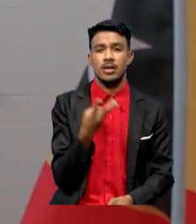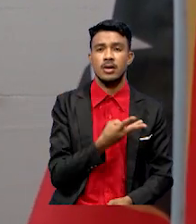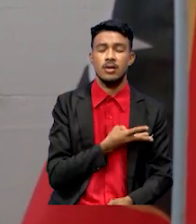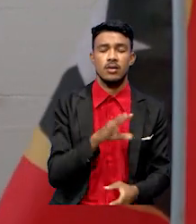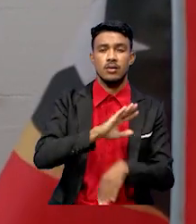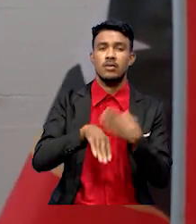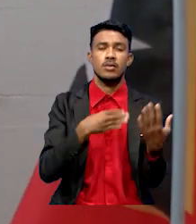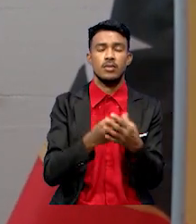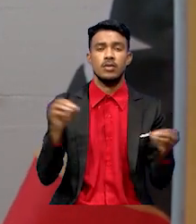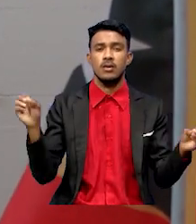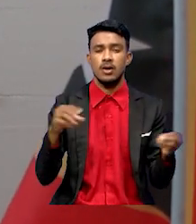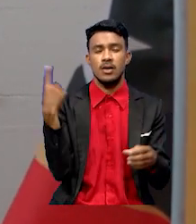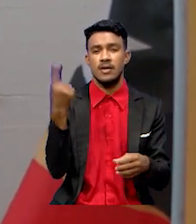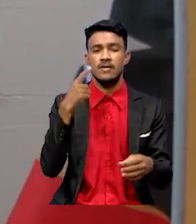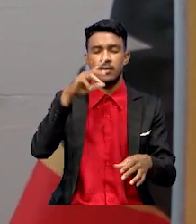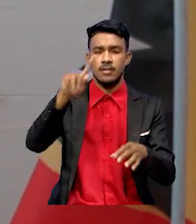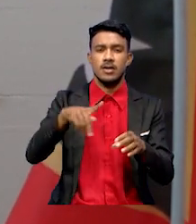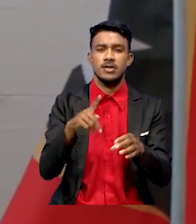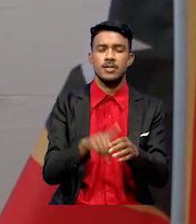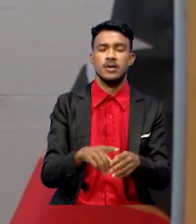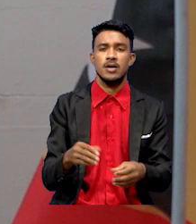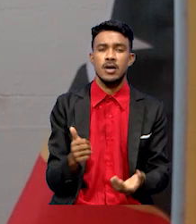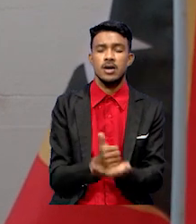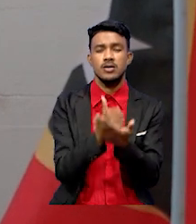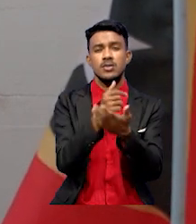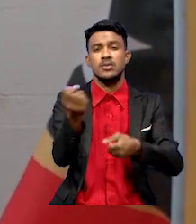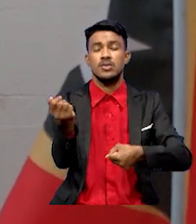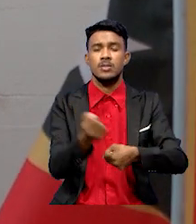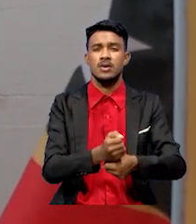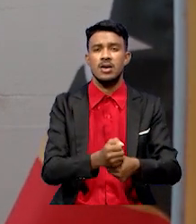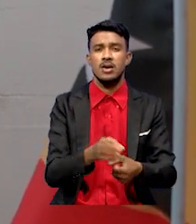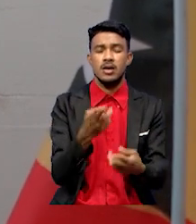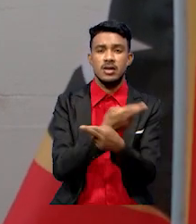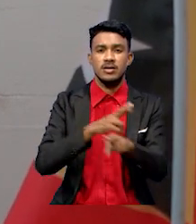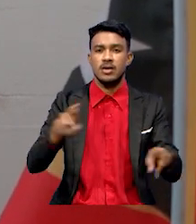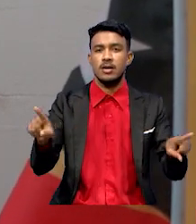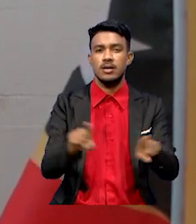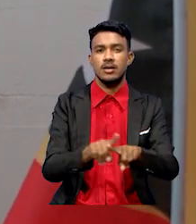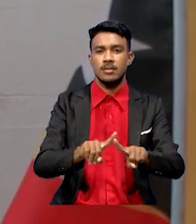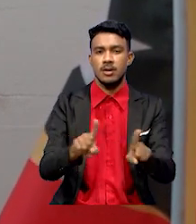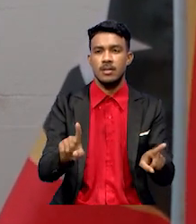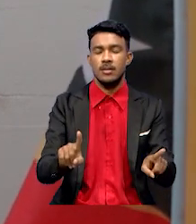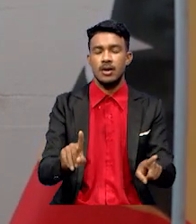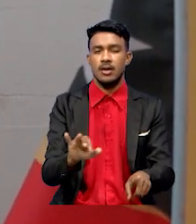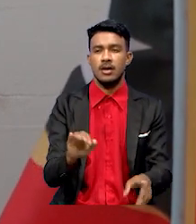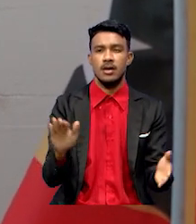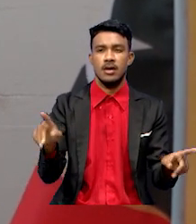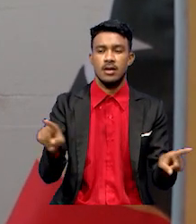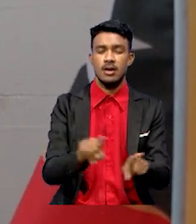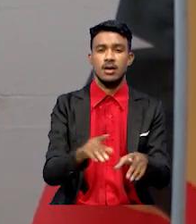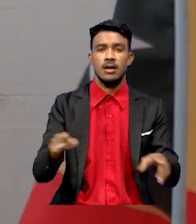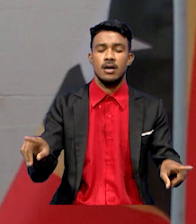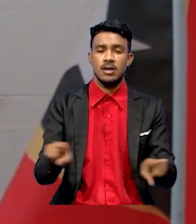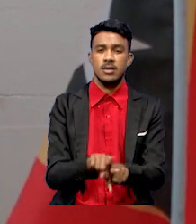la ativo para to bele. Atu bele coopera, então o resultado sai hansane. Mas la significa de kata de hansane, culpa de kikuang